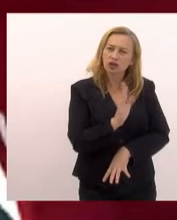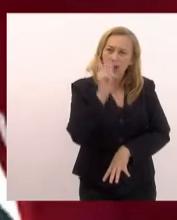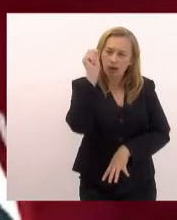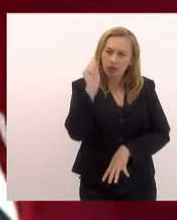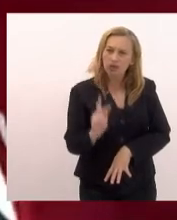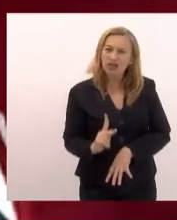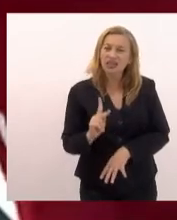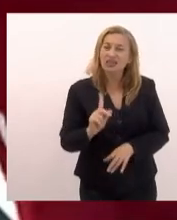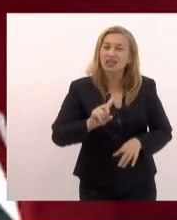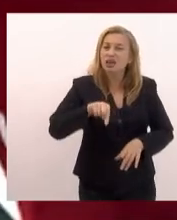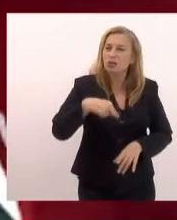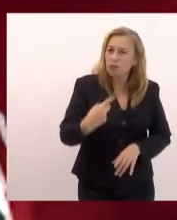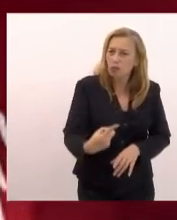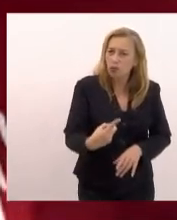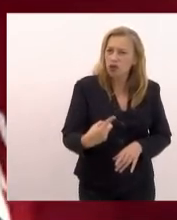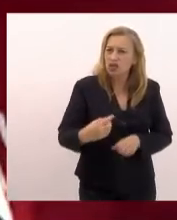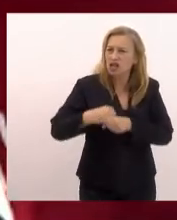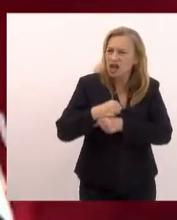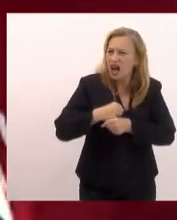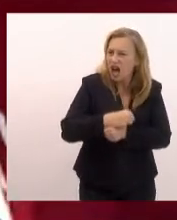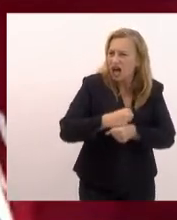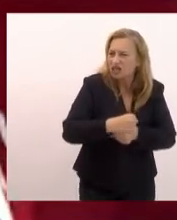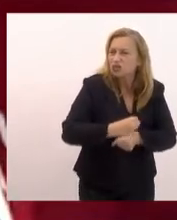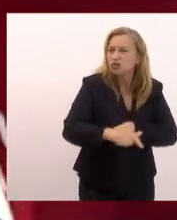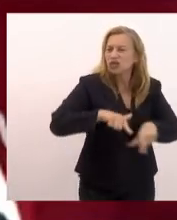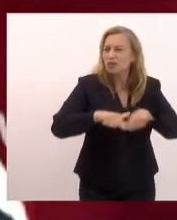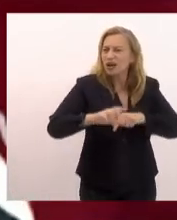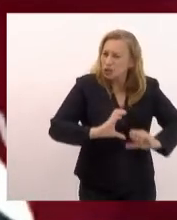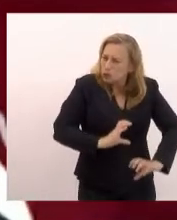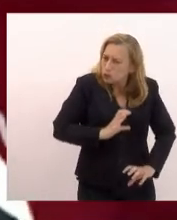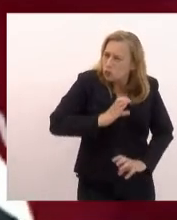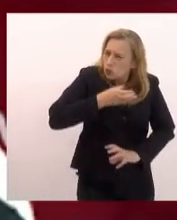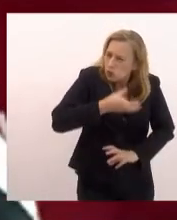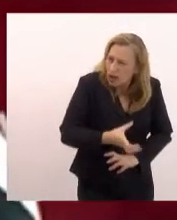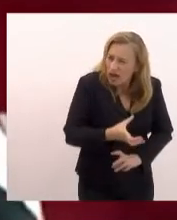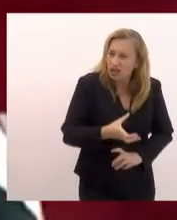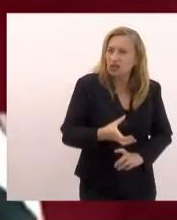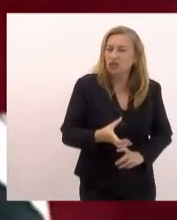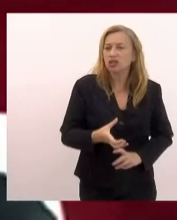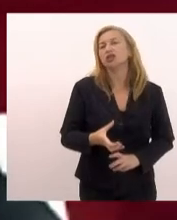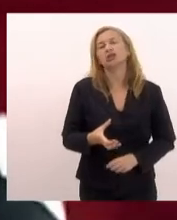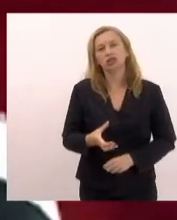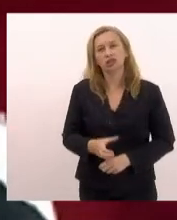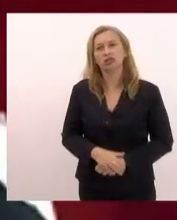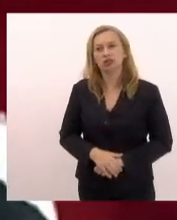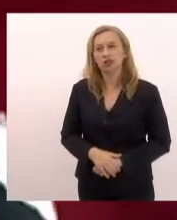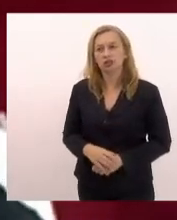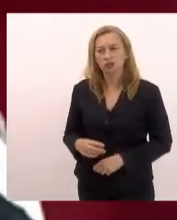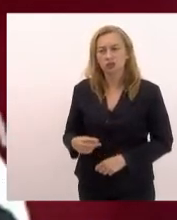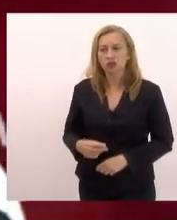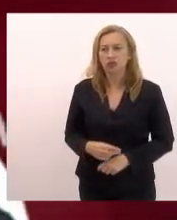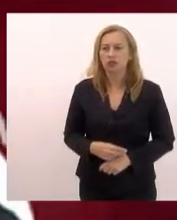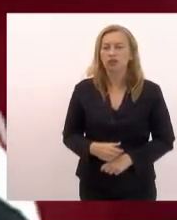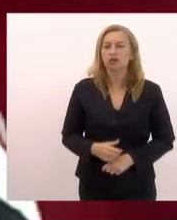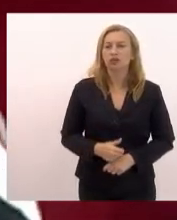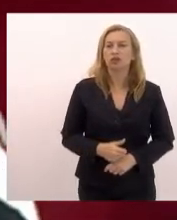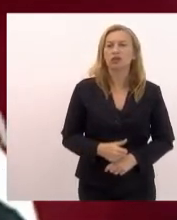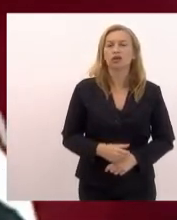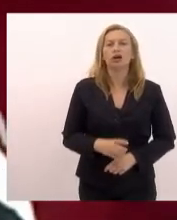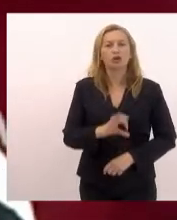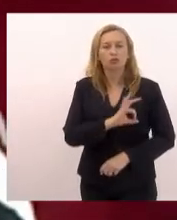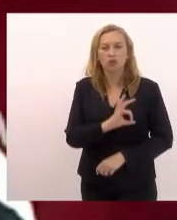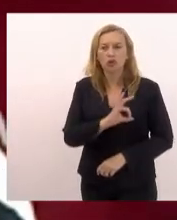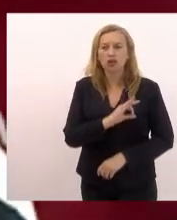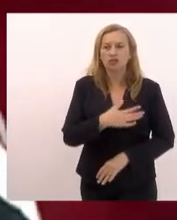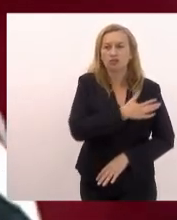com sua vida, com sua saúde, com a sua coragem, né? Com a sua honra para as fileiras da Polícia Militar e do